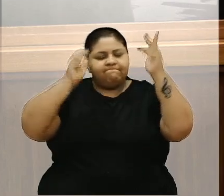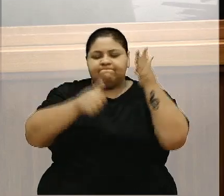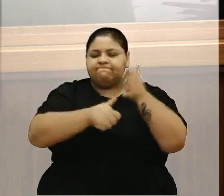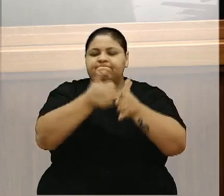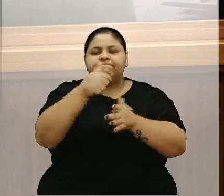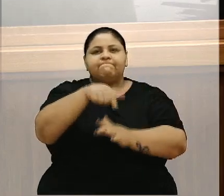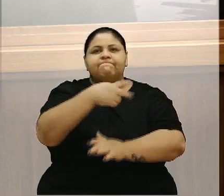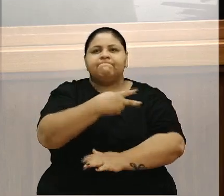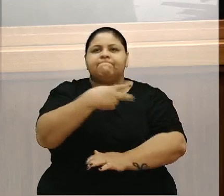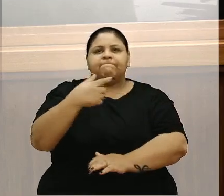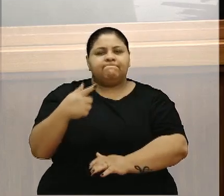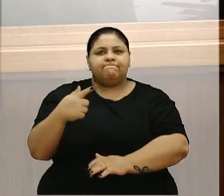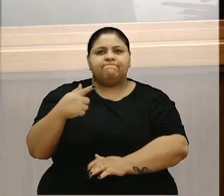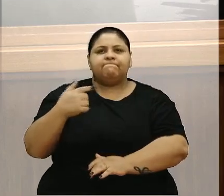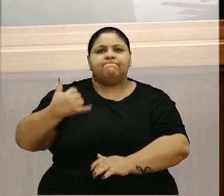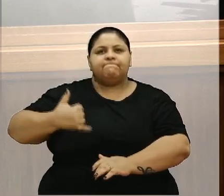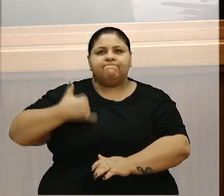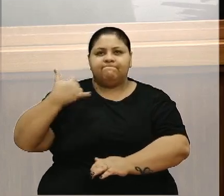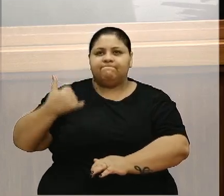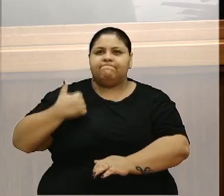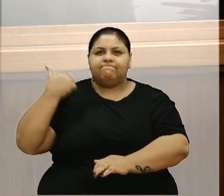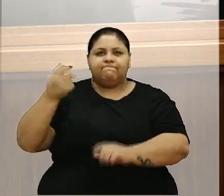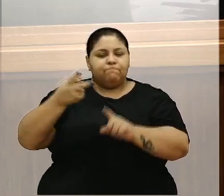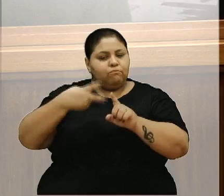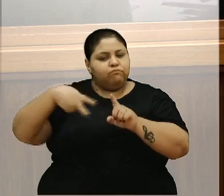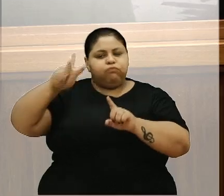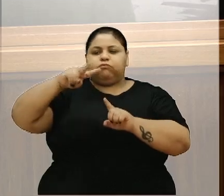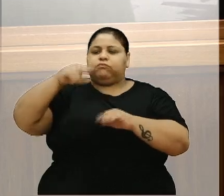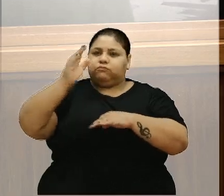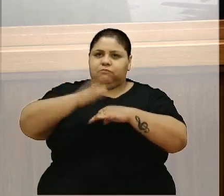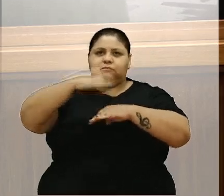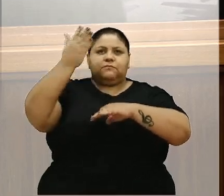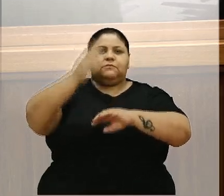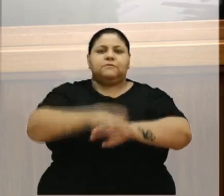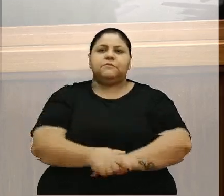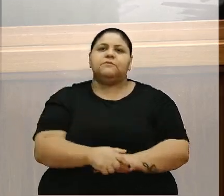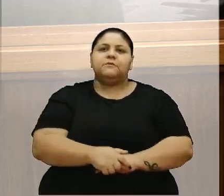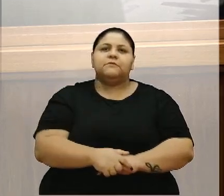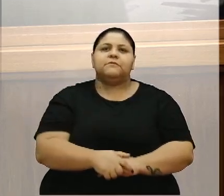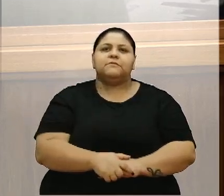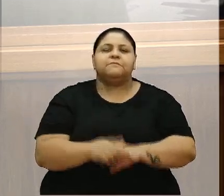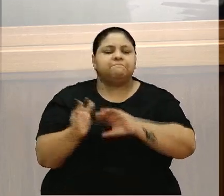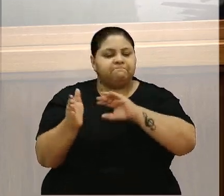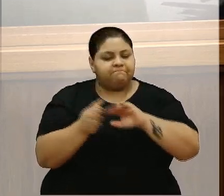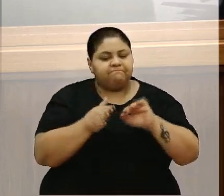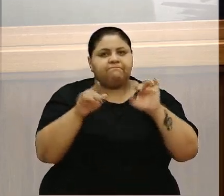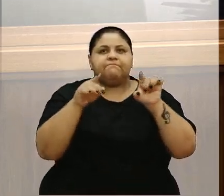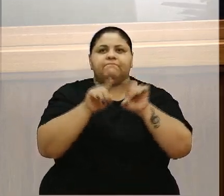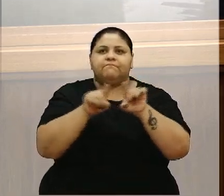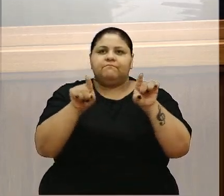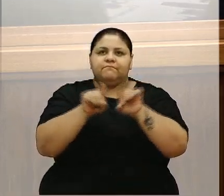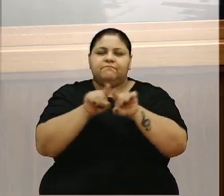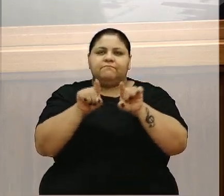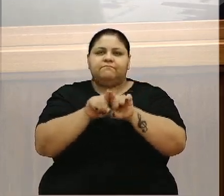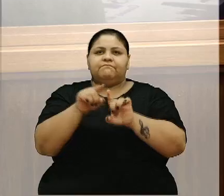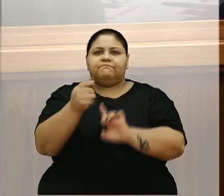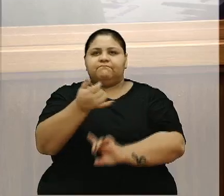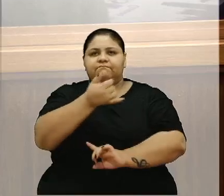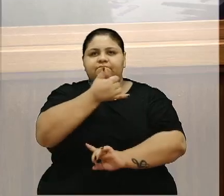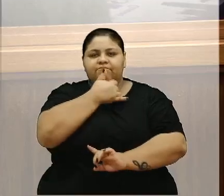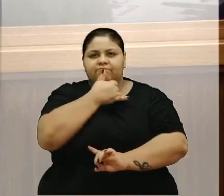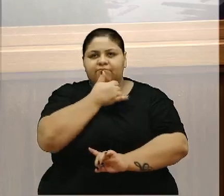esses 27 anos se multipliquem ainda mais. E faço também um voto de pesar